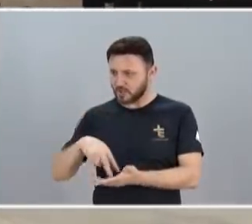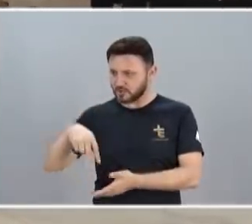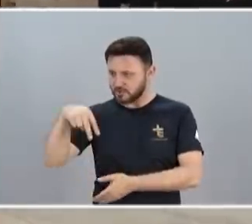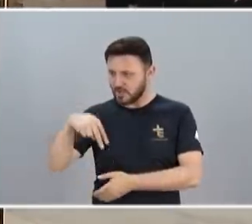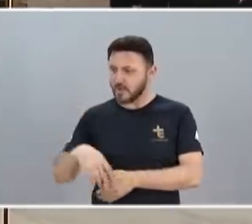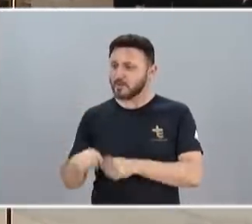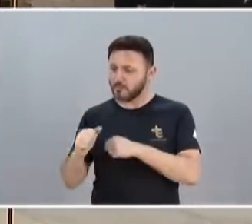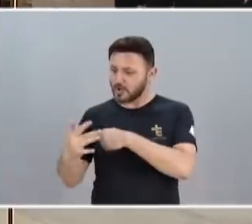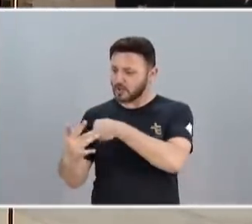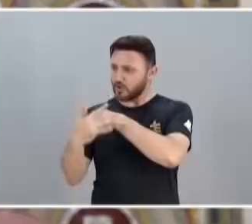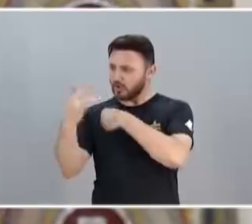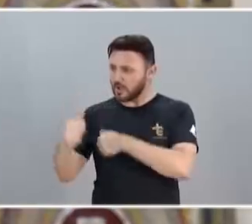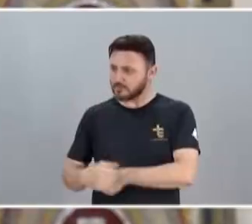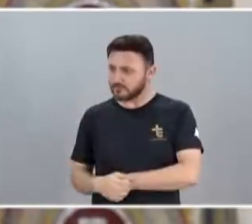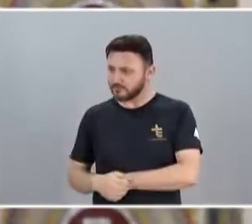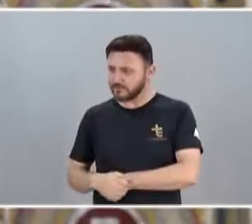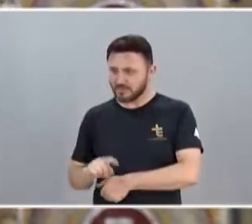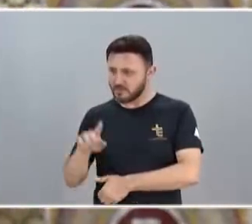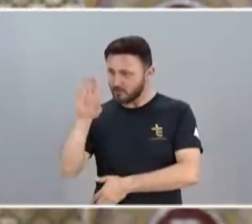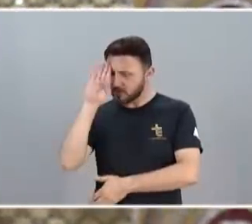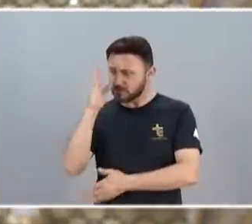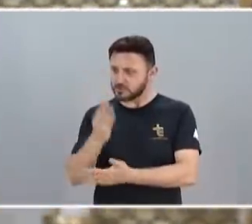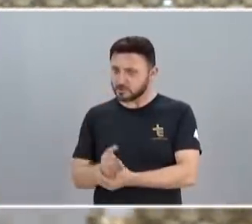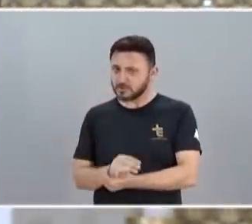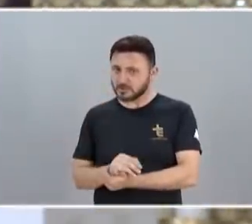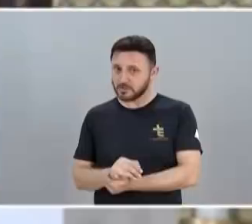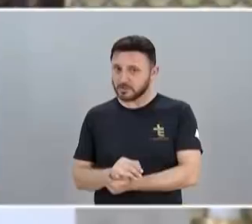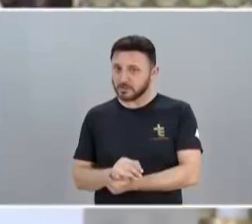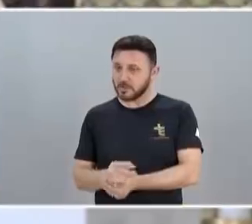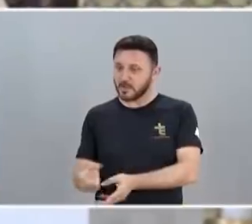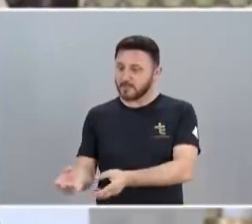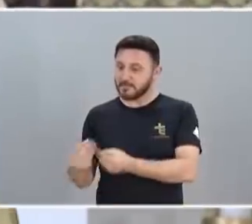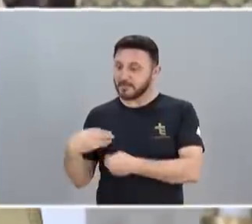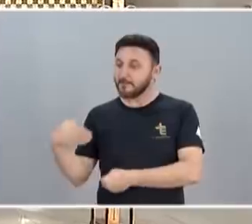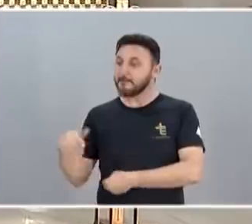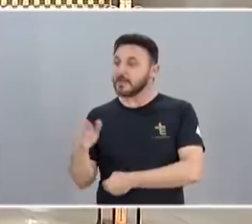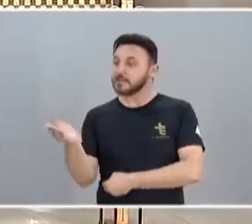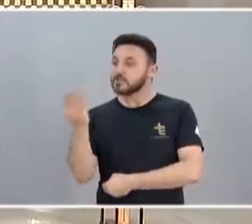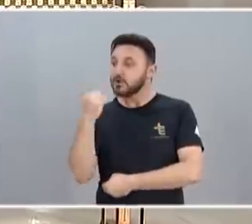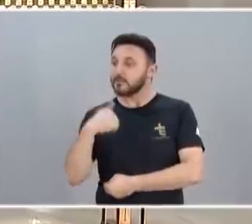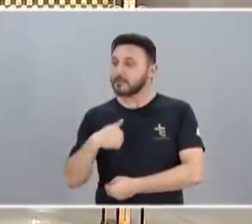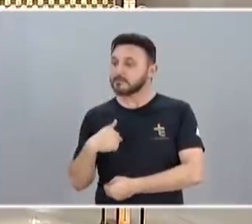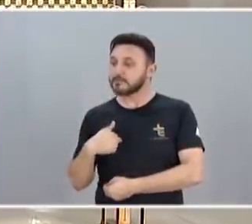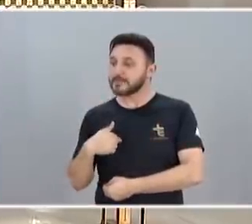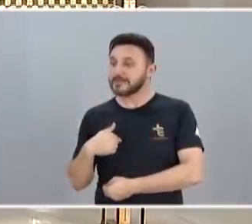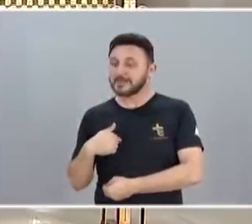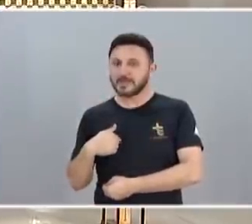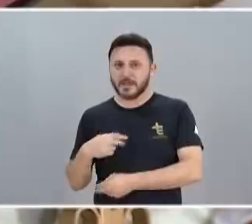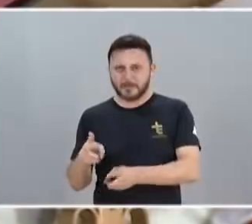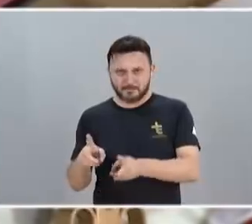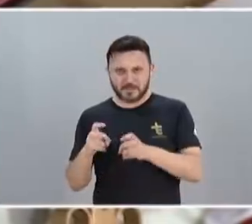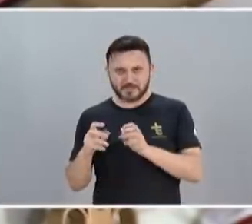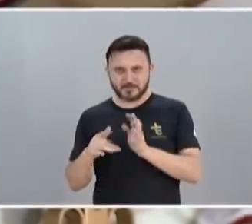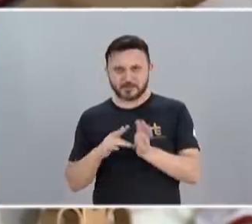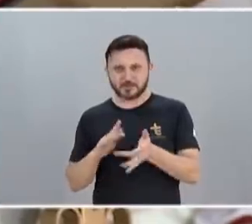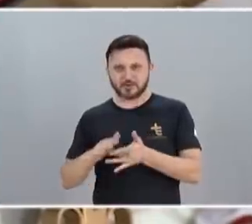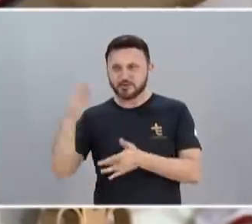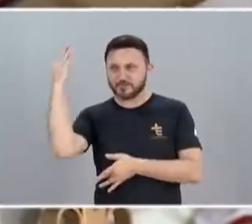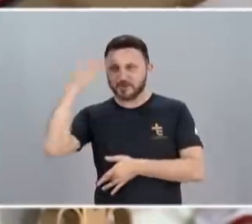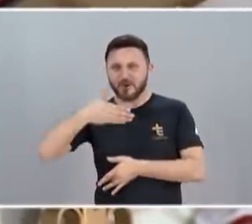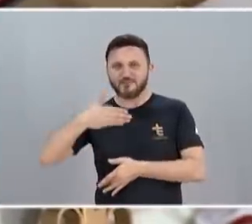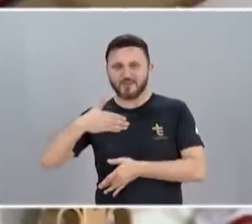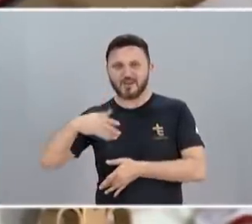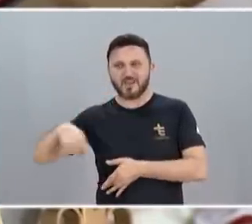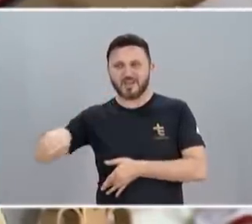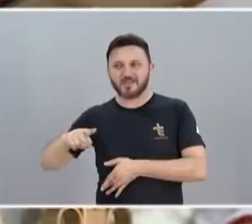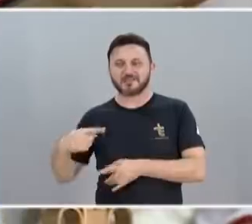Não estão convencidos? Me dê um peixe para comer. Você percebe que Jesus tirou a prova da raiz